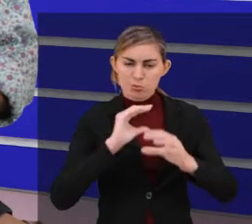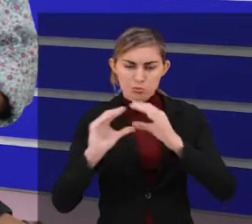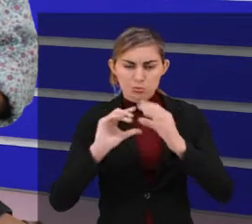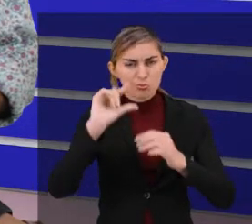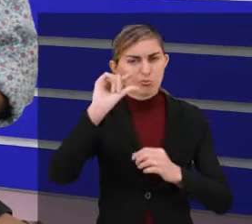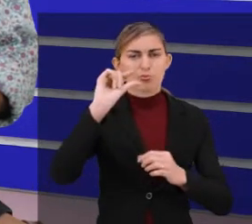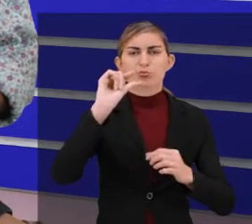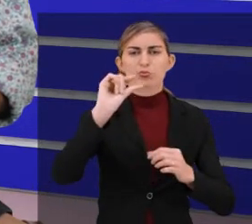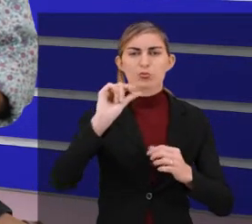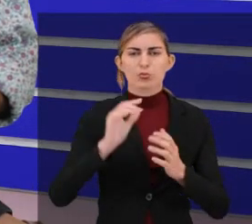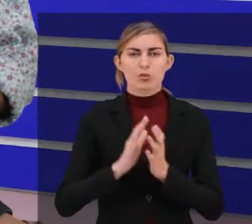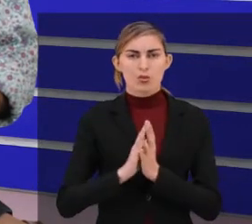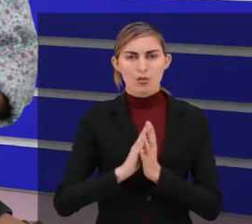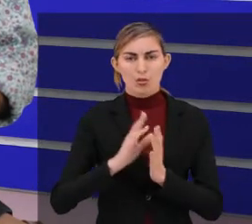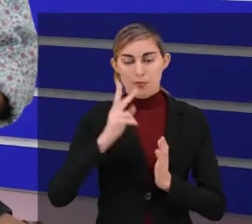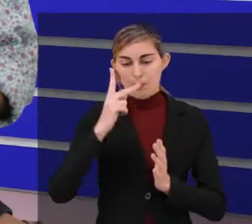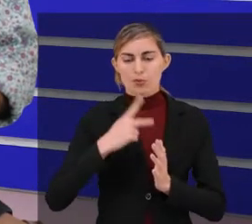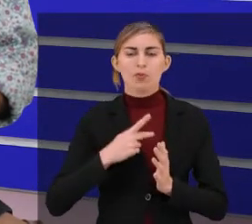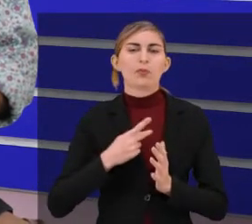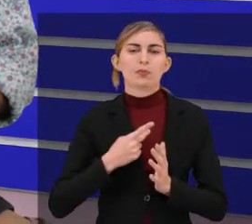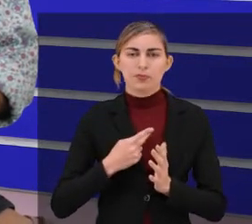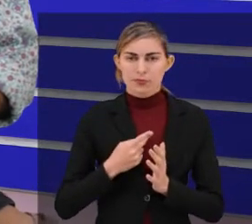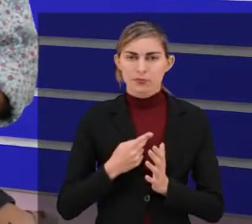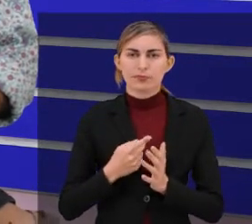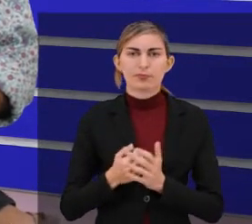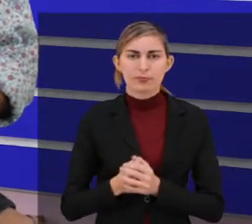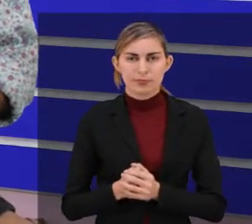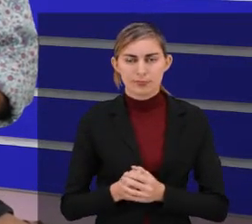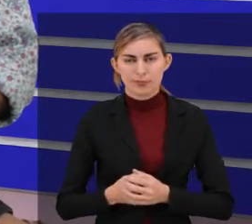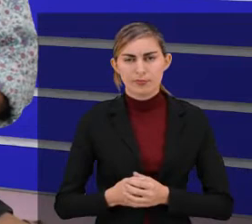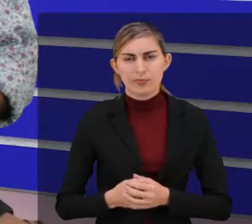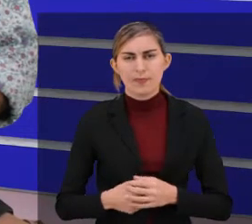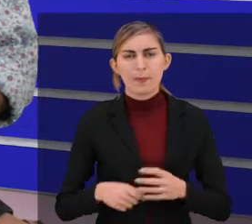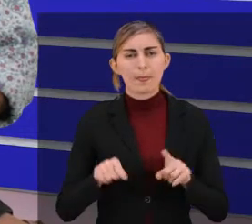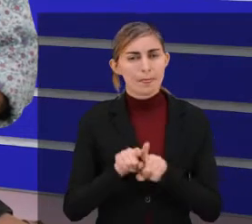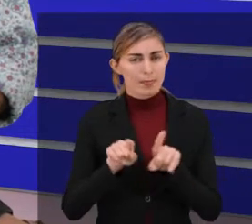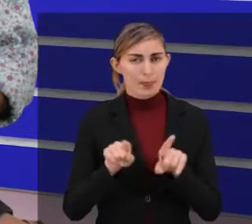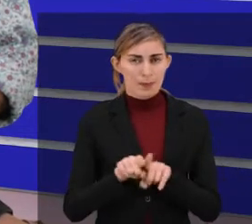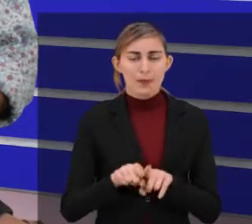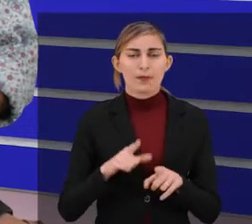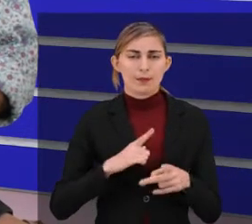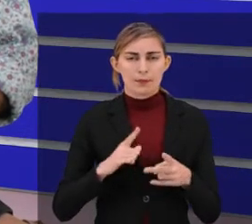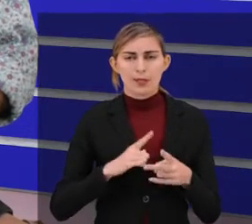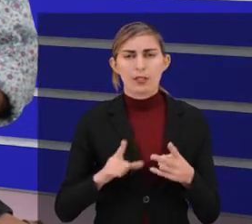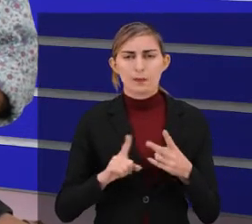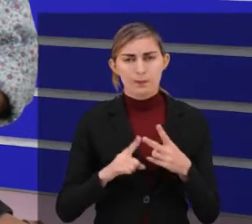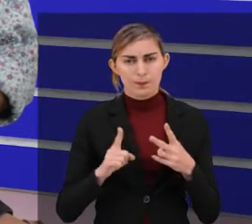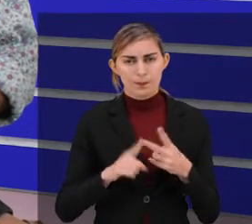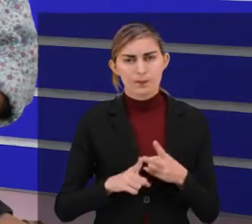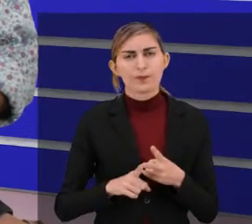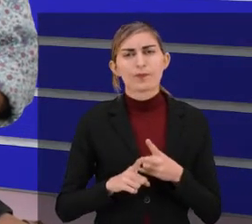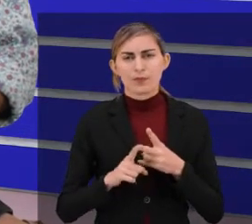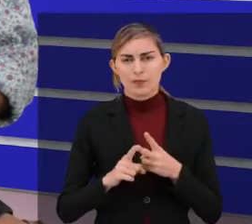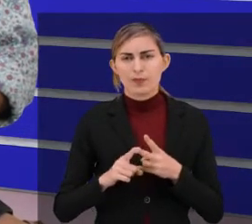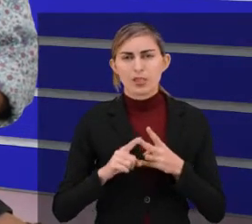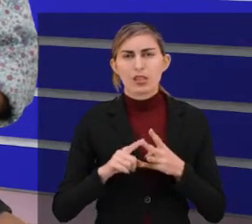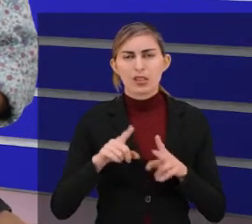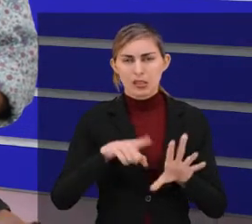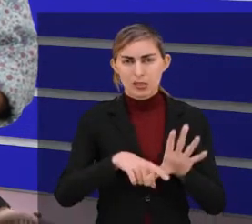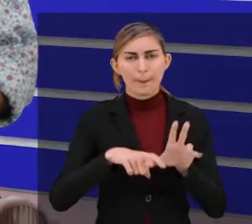comunicativos e agem de forma coercitiva. Temos também aqueles que